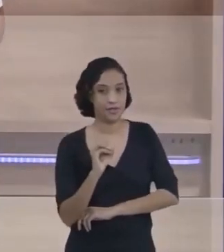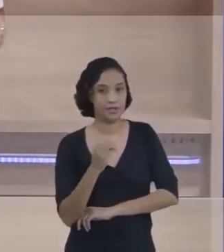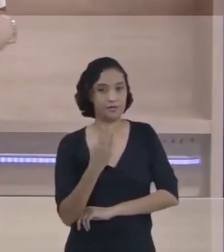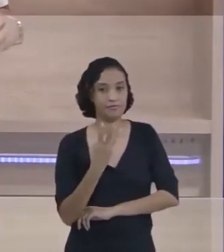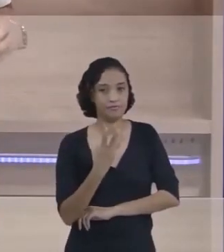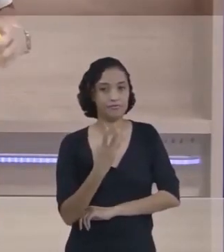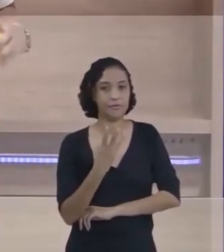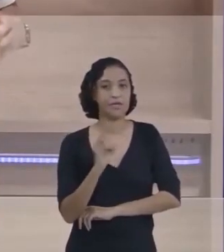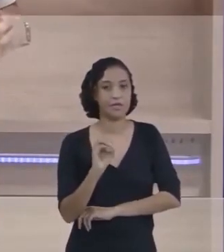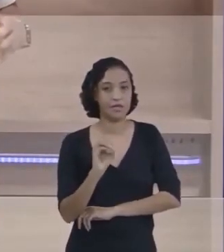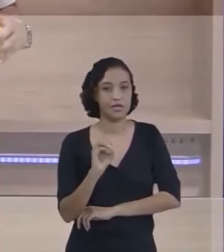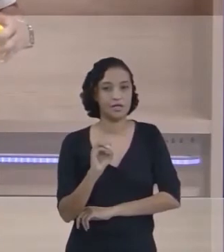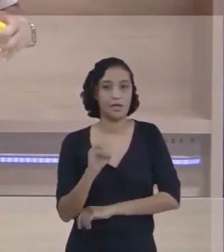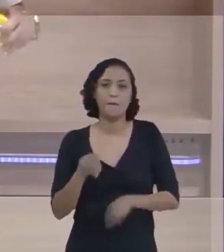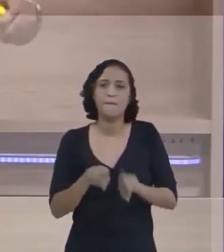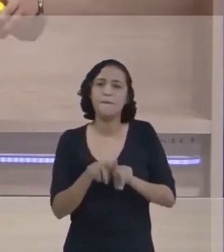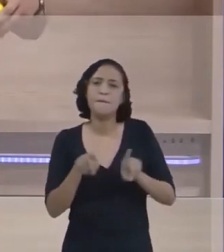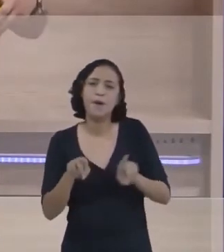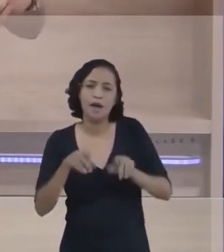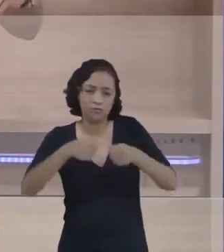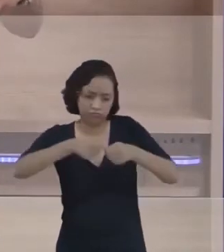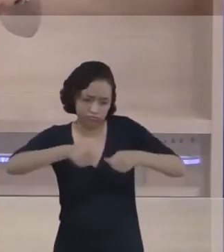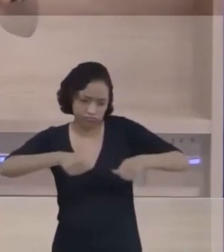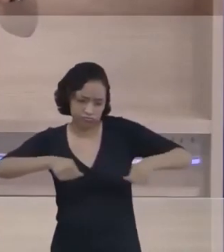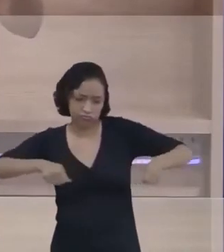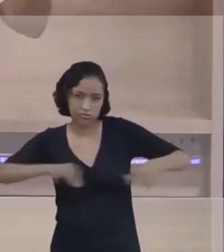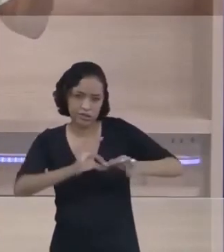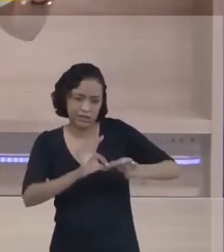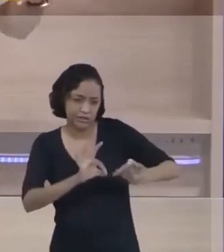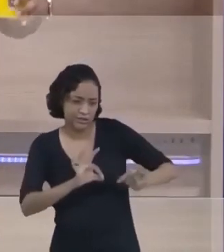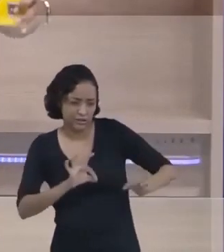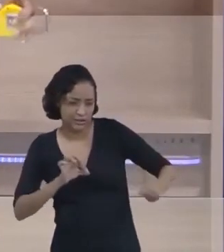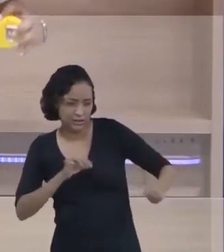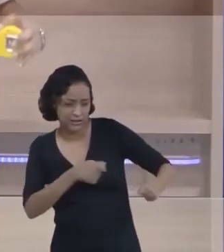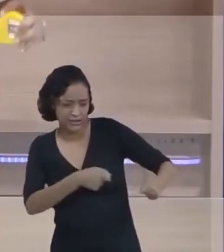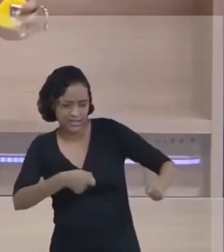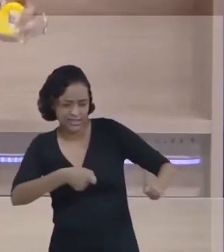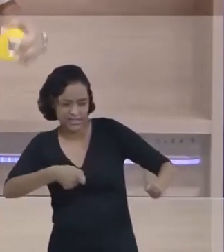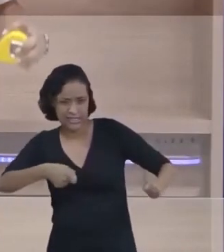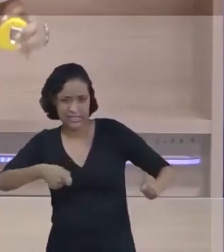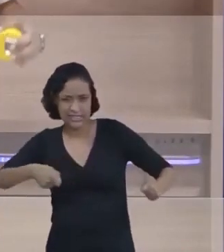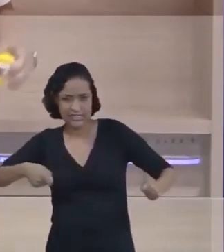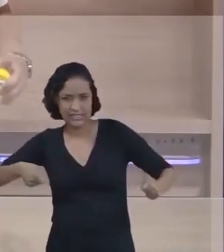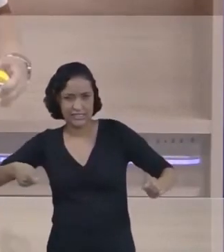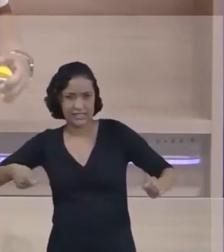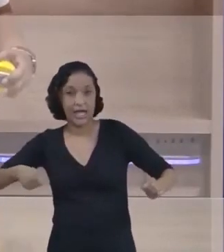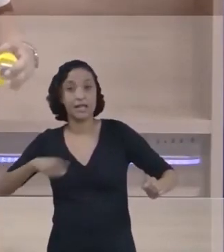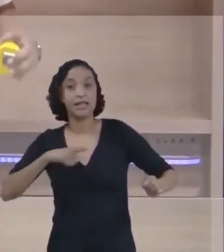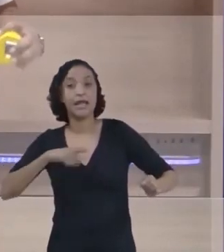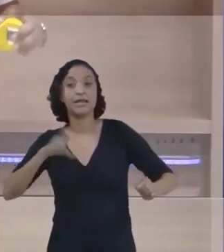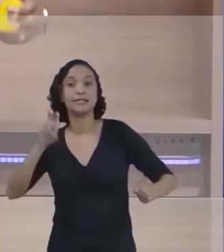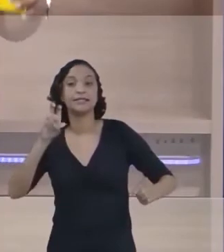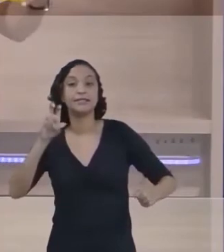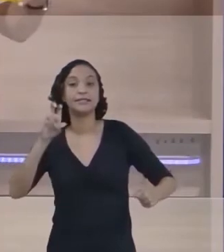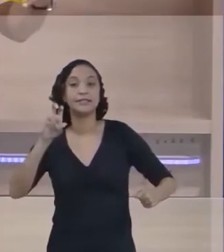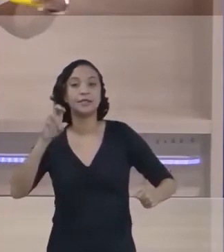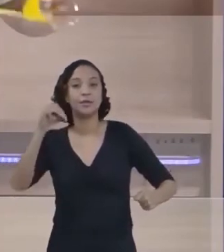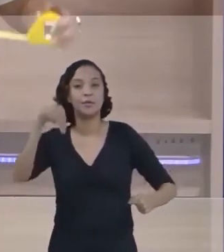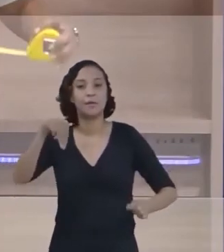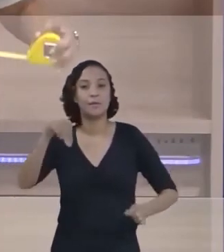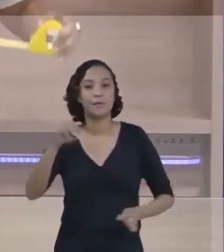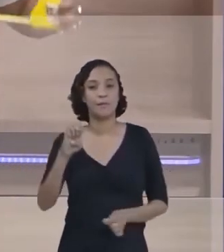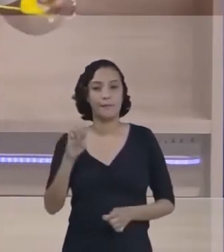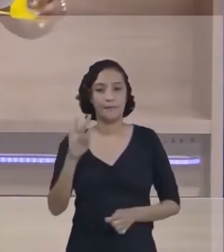eu vou ter mais de 1 metro. Muito mais de 1 metro. Aqui nessa minha trena, ela tem 5 metros. E